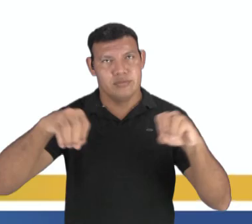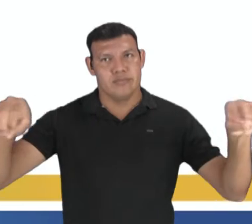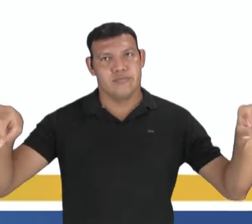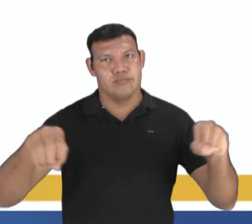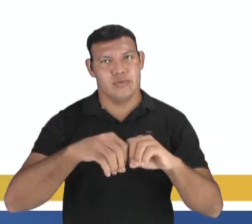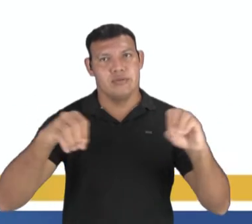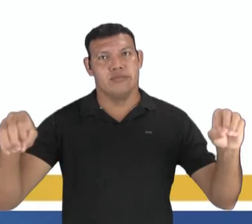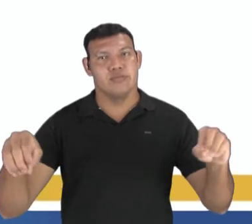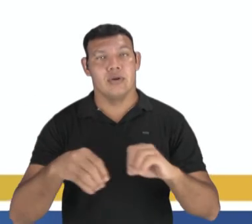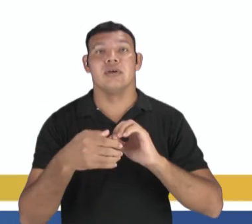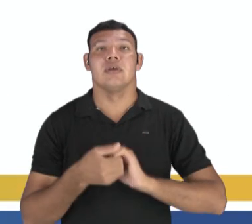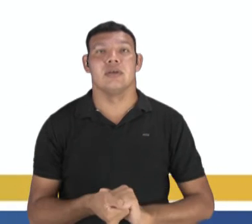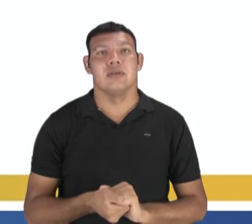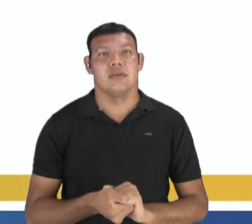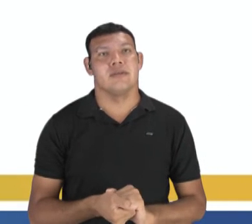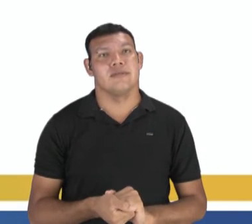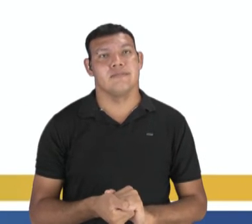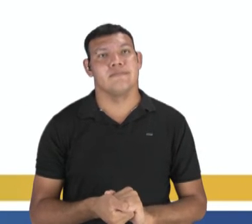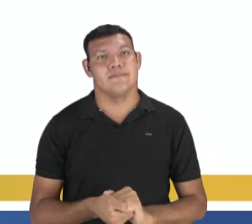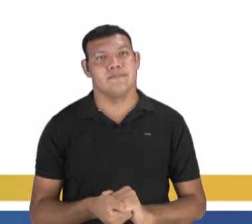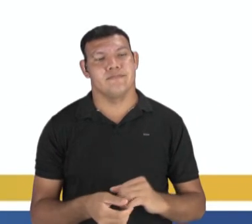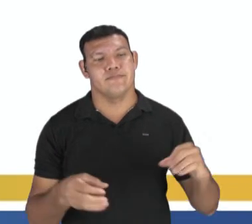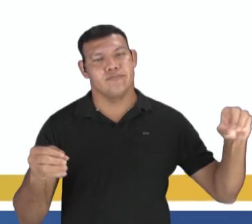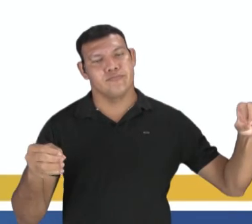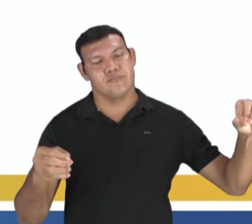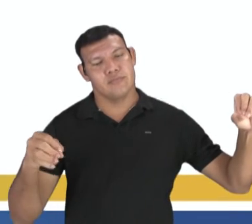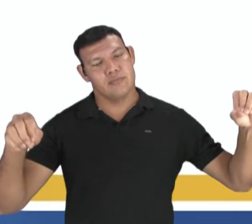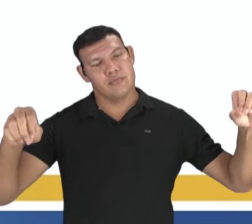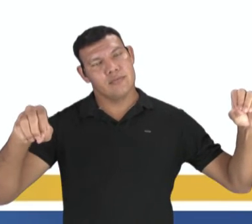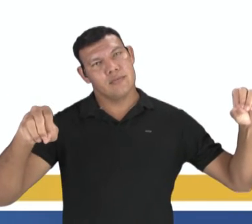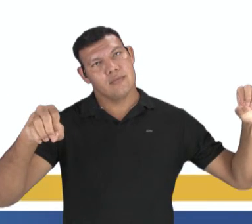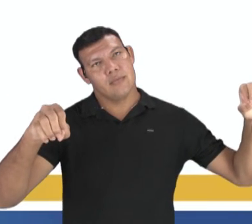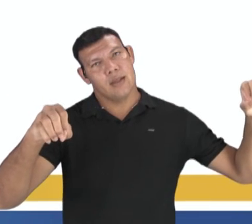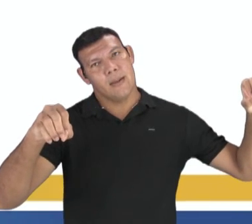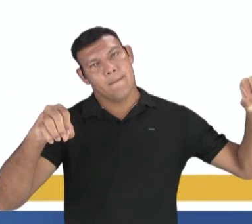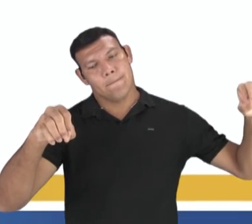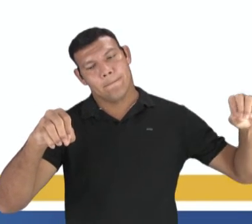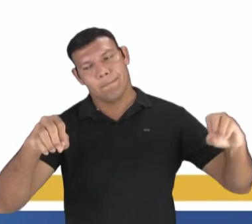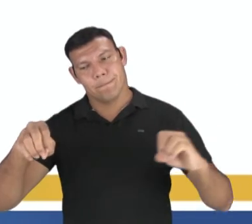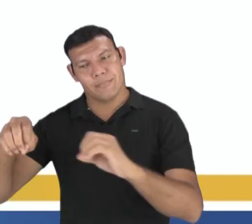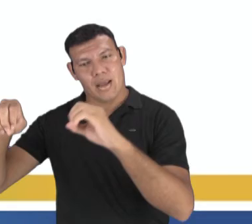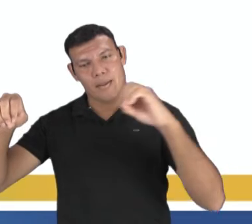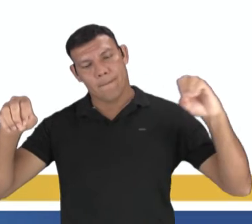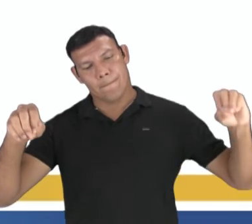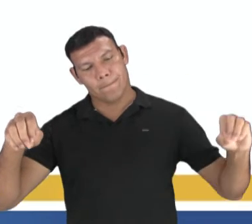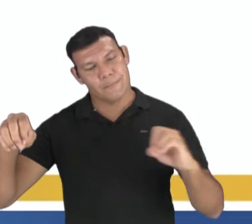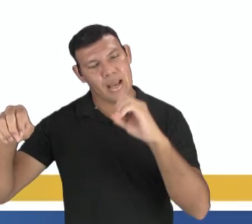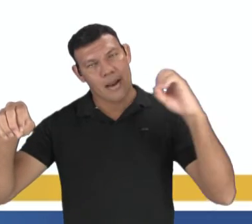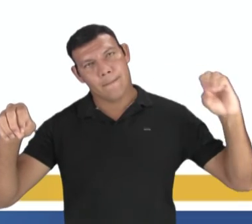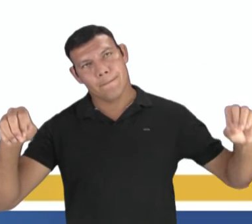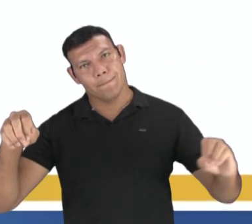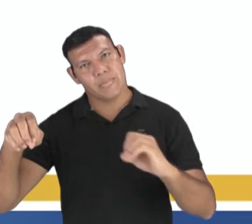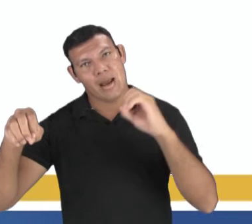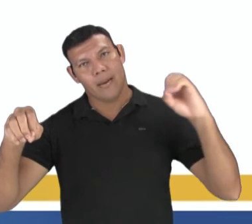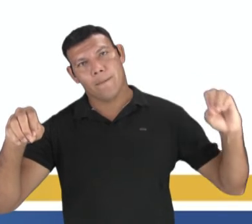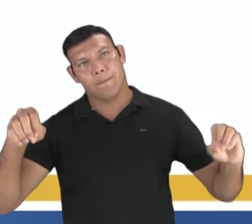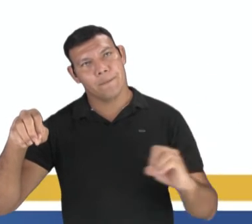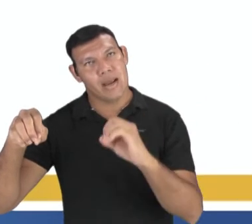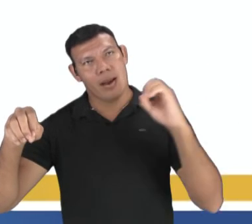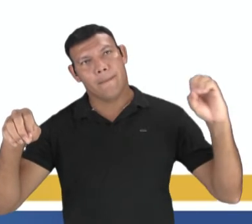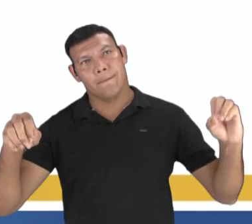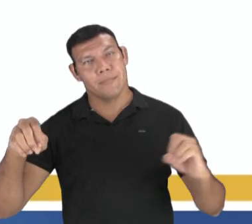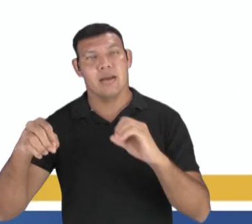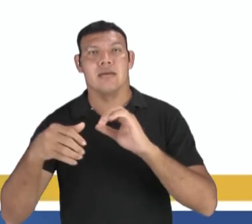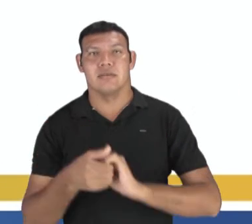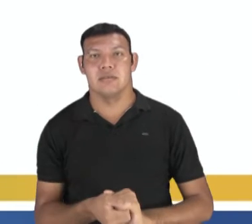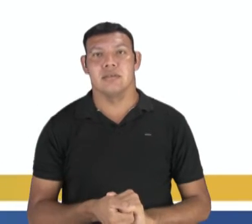3 pêndulos são deslocadas para a esquerda e liberadas, deslocando-se para a direita e colidindo elasticamente com outras 2